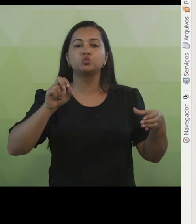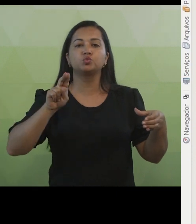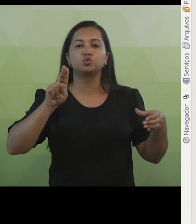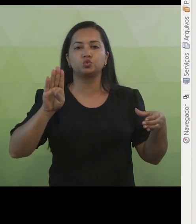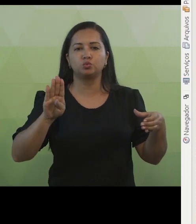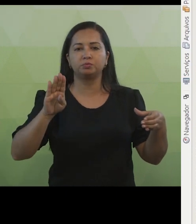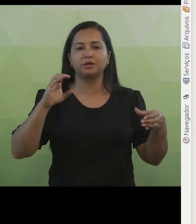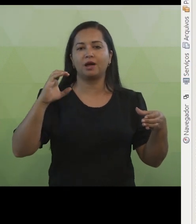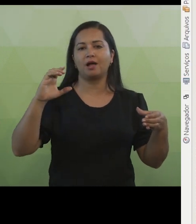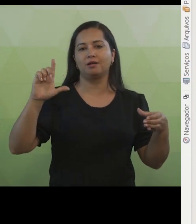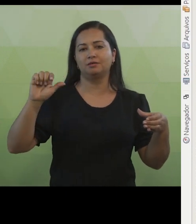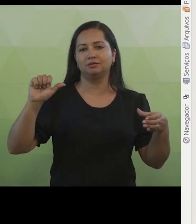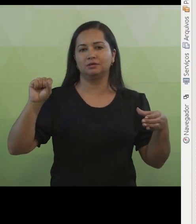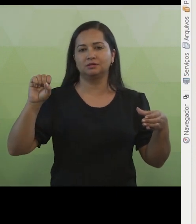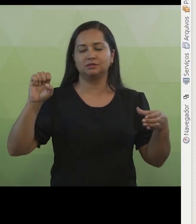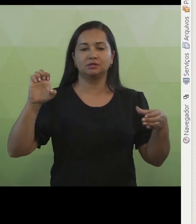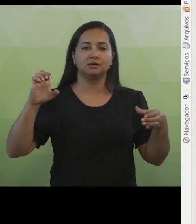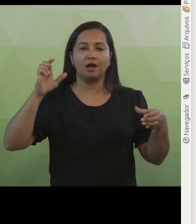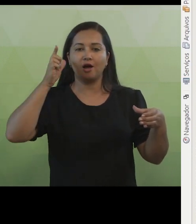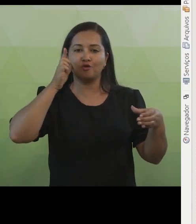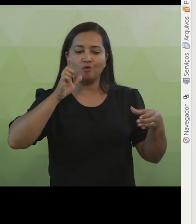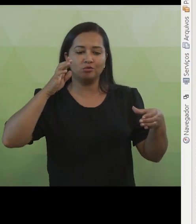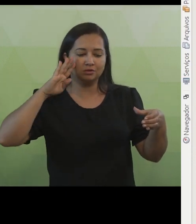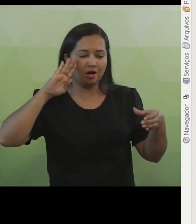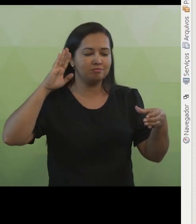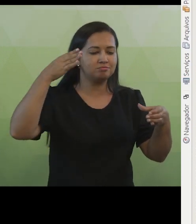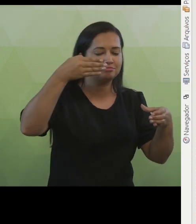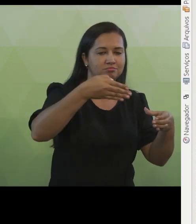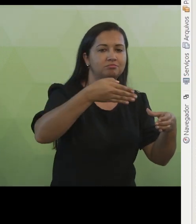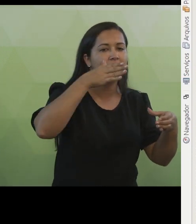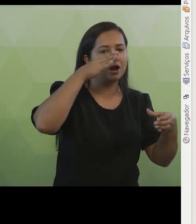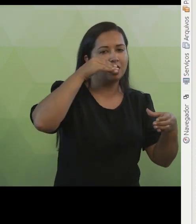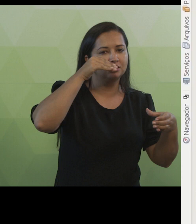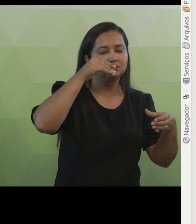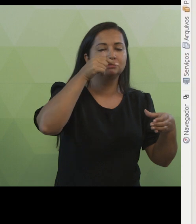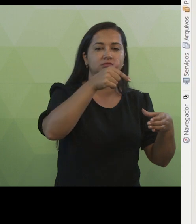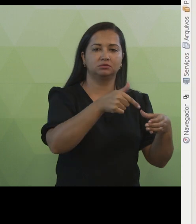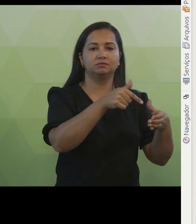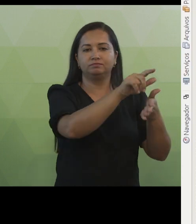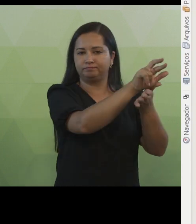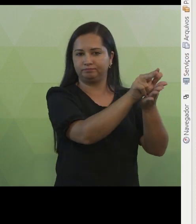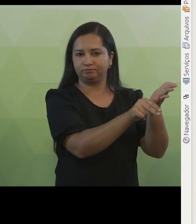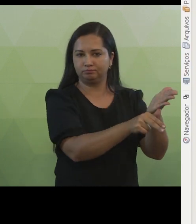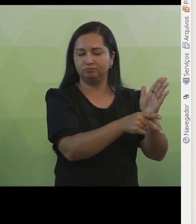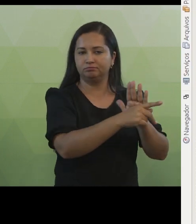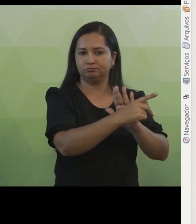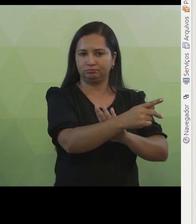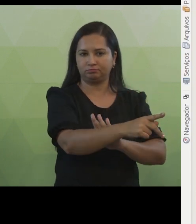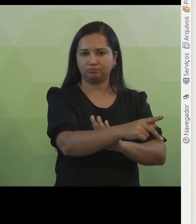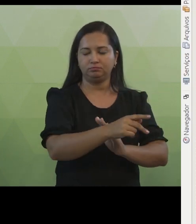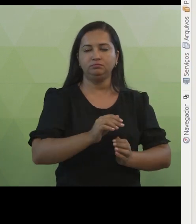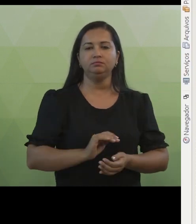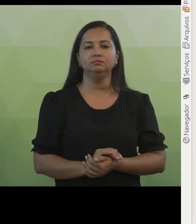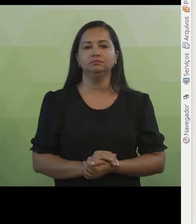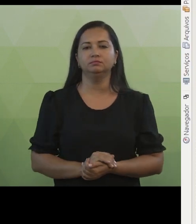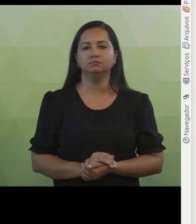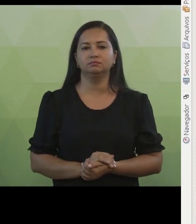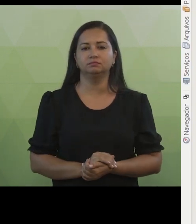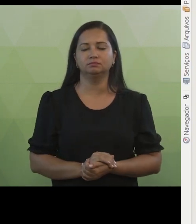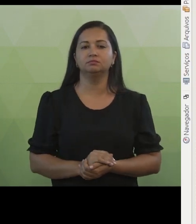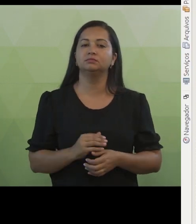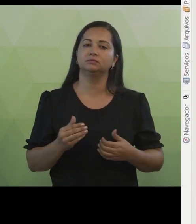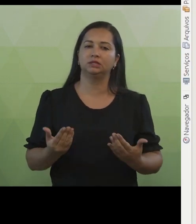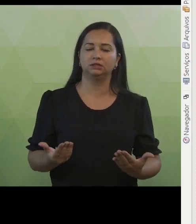de funcionário, ele terá o acesso direto também ao atributo nome. Então, neste momento,